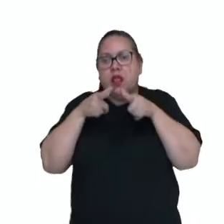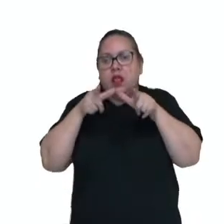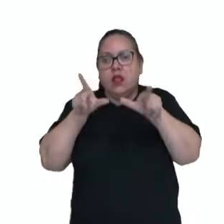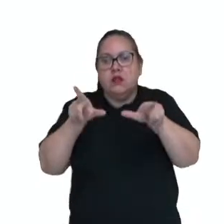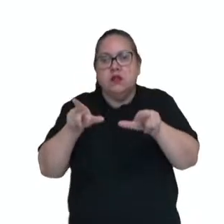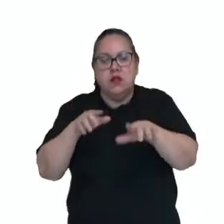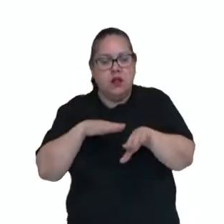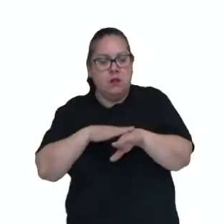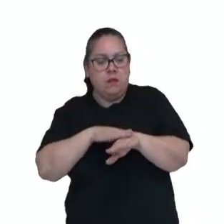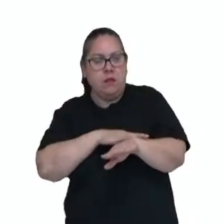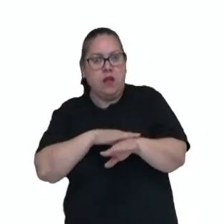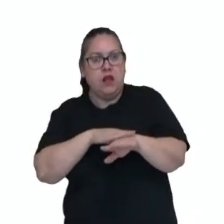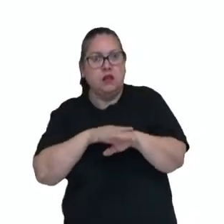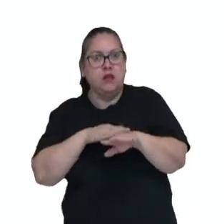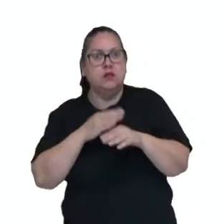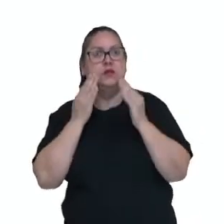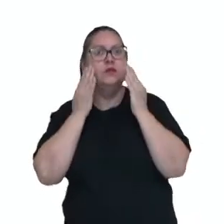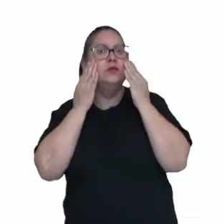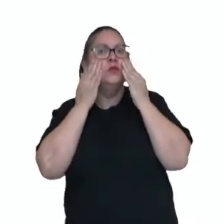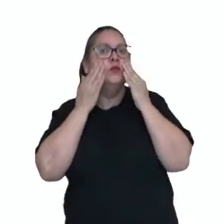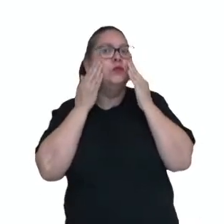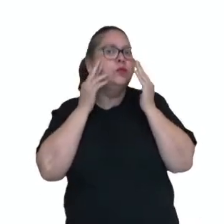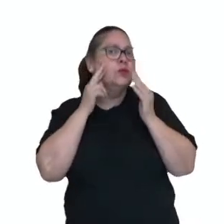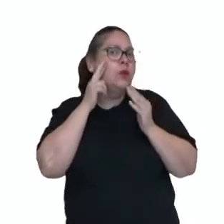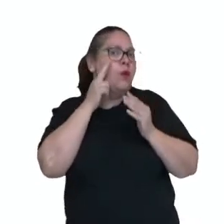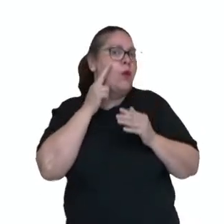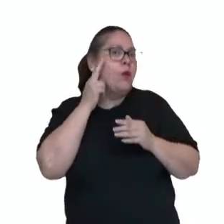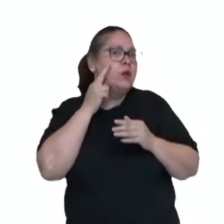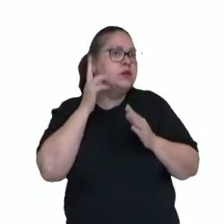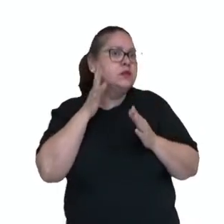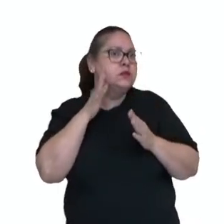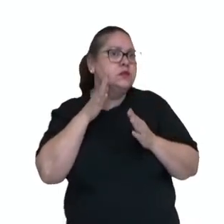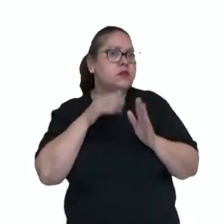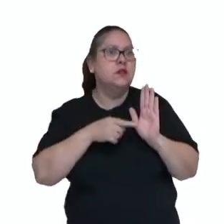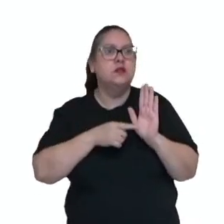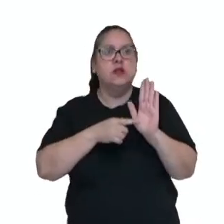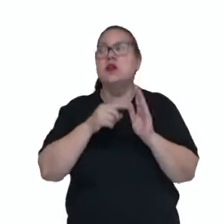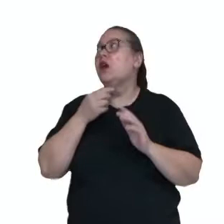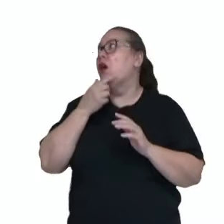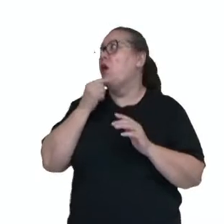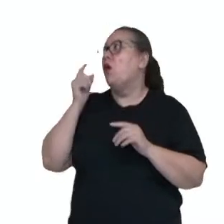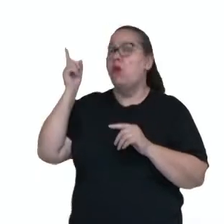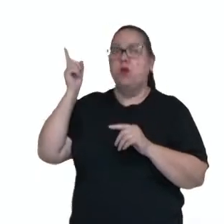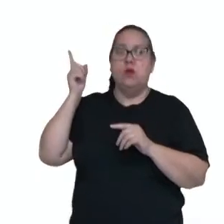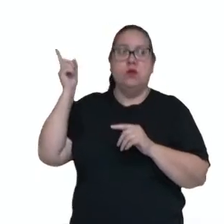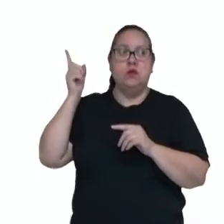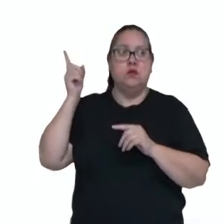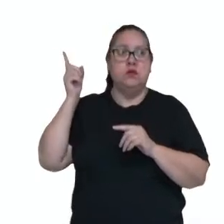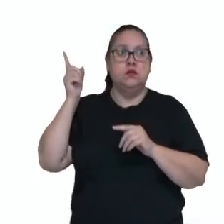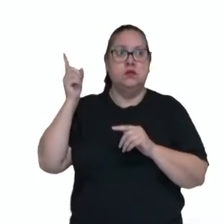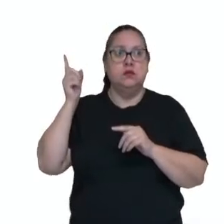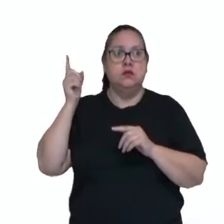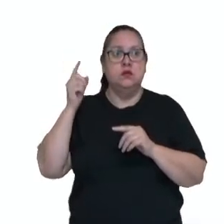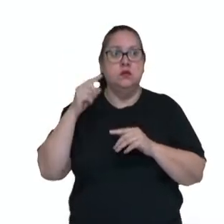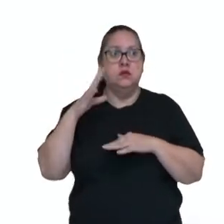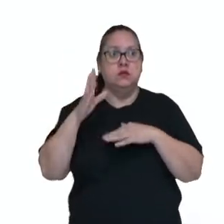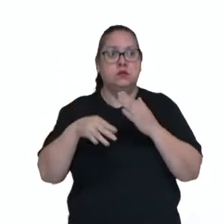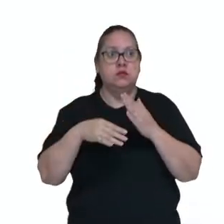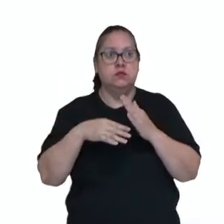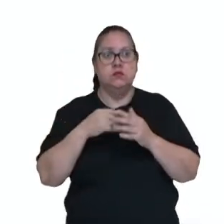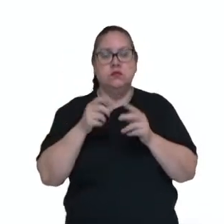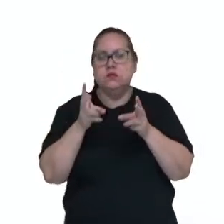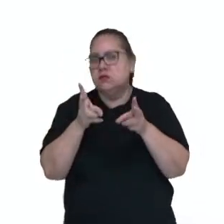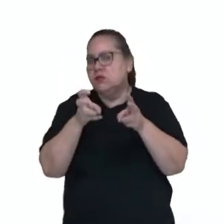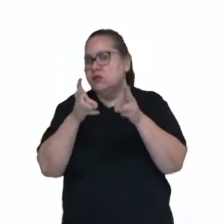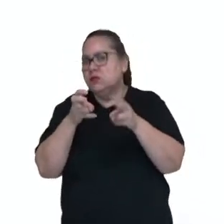pele branca e face rosada. Aqui o retrato de Dom Francisco Almeida, após 1545. Então, você